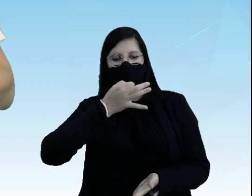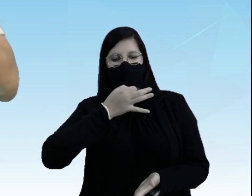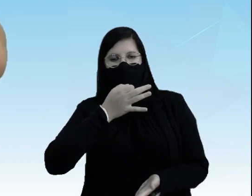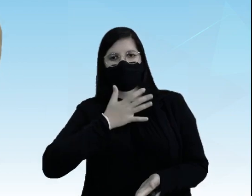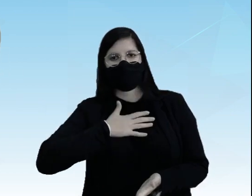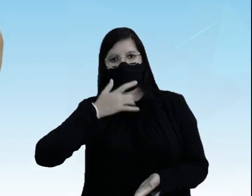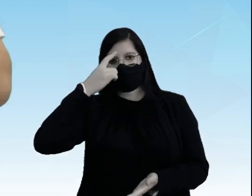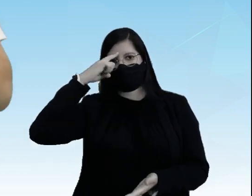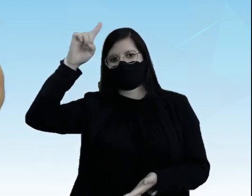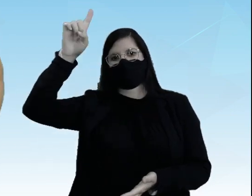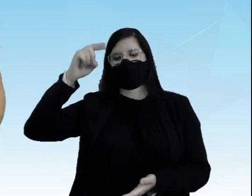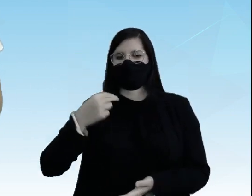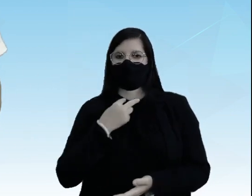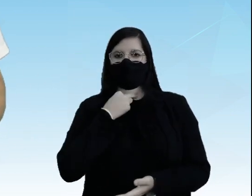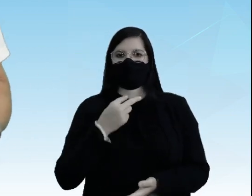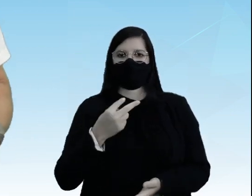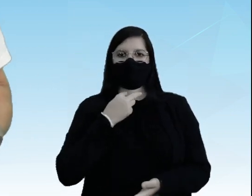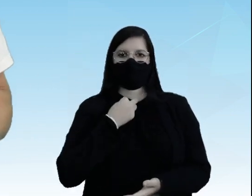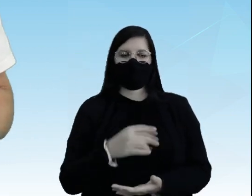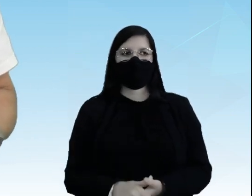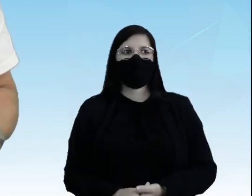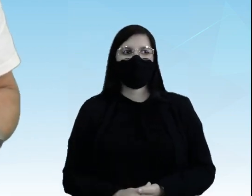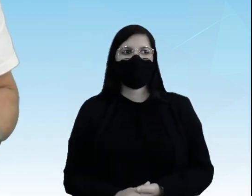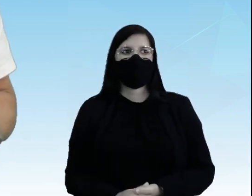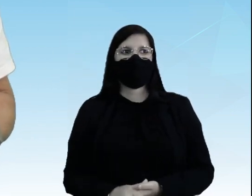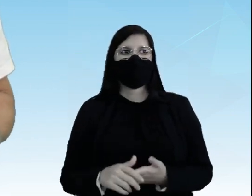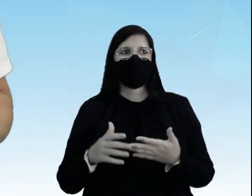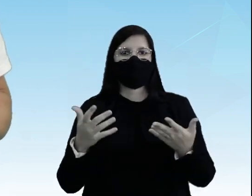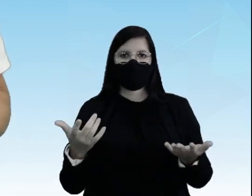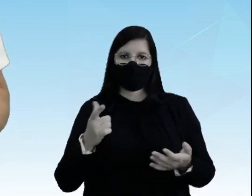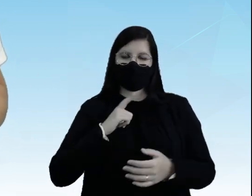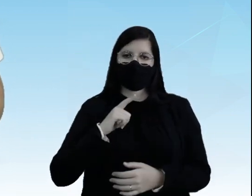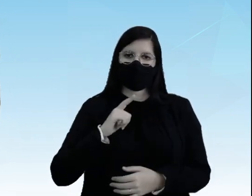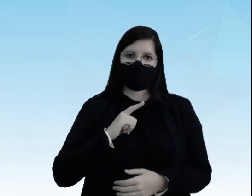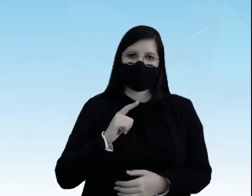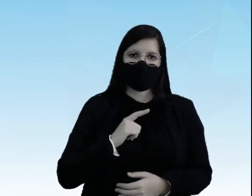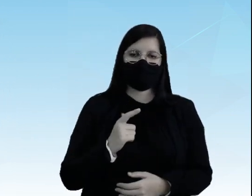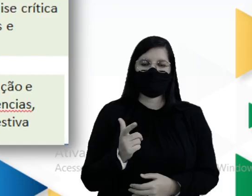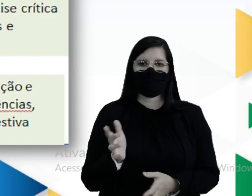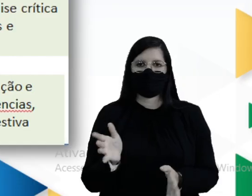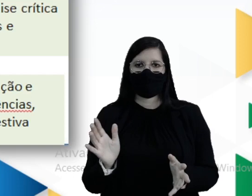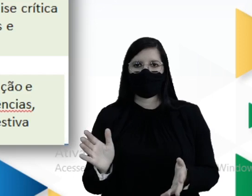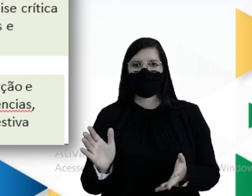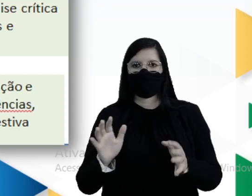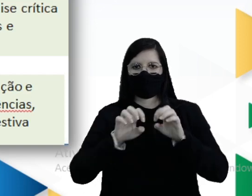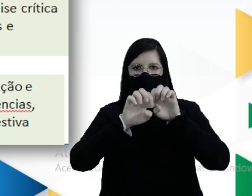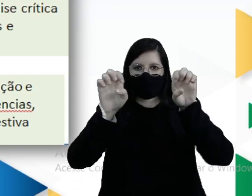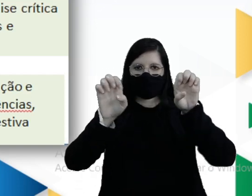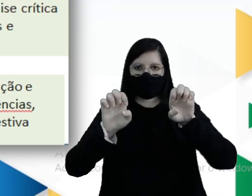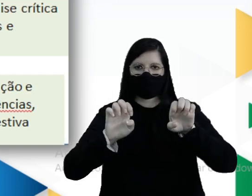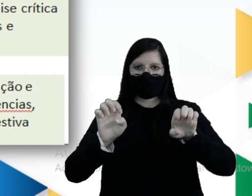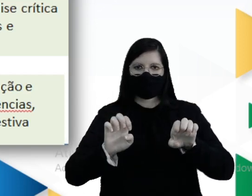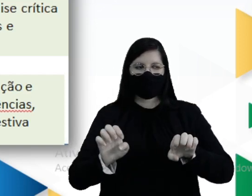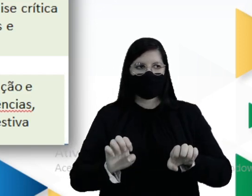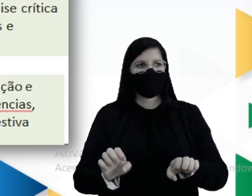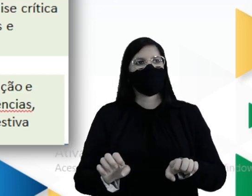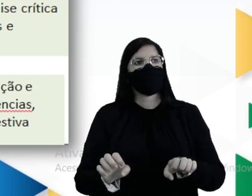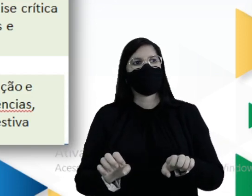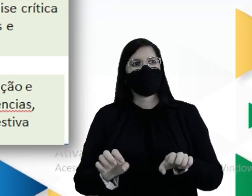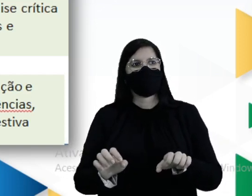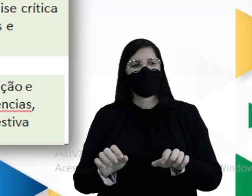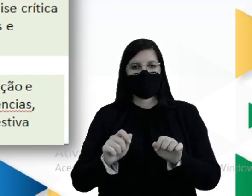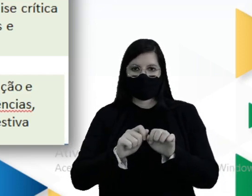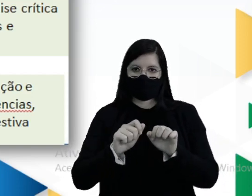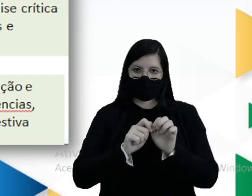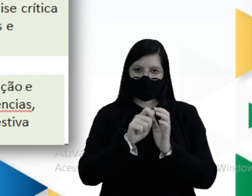pensamento. É importante lembrar. E aqui nós temos justamente a estrutura. Quando você for